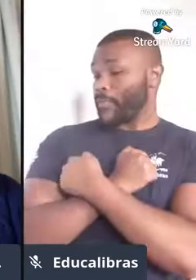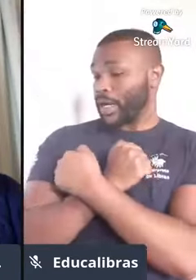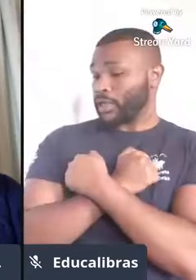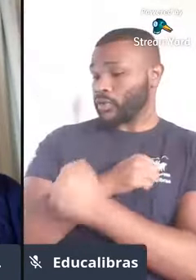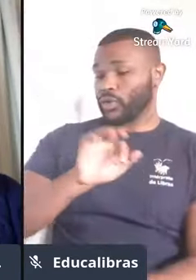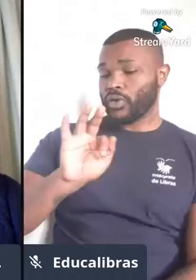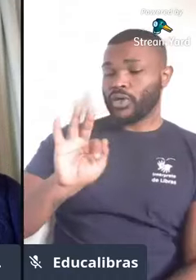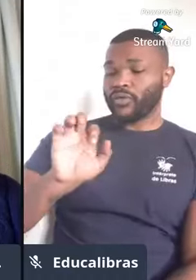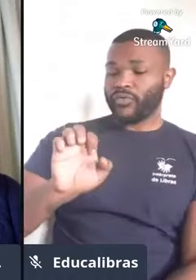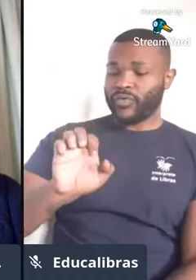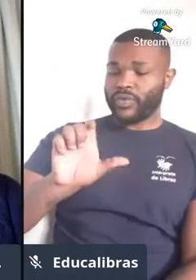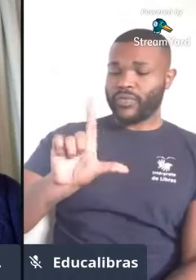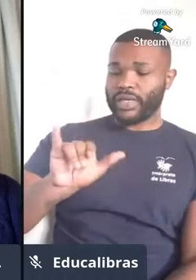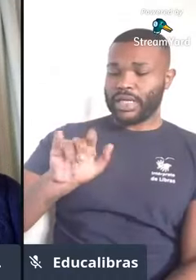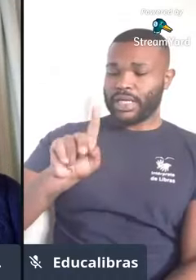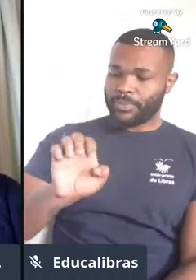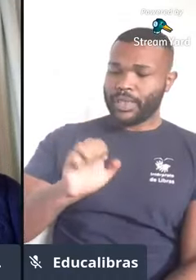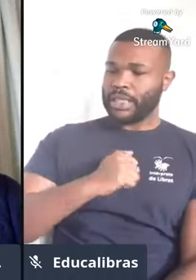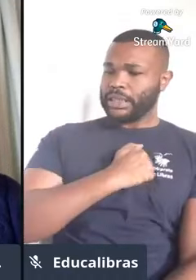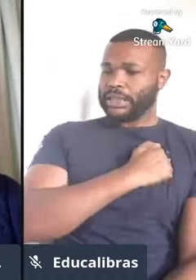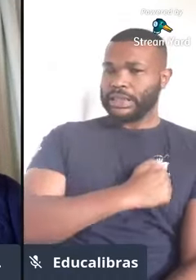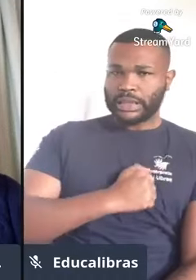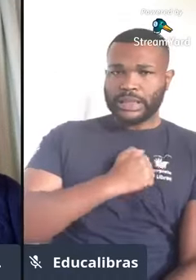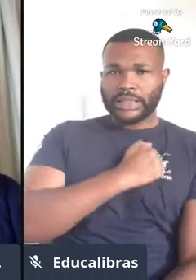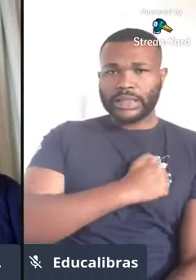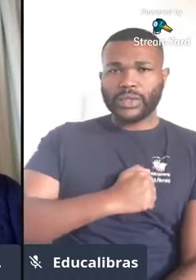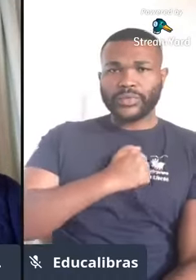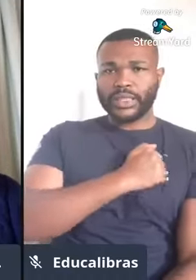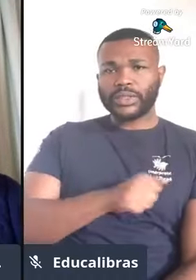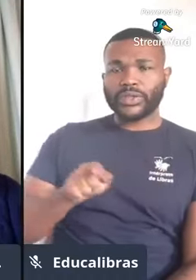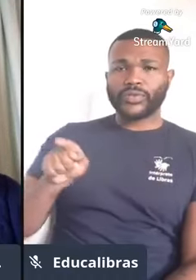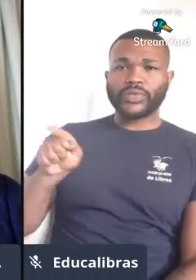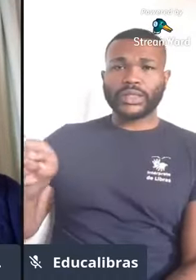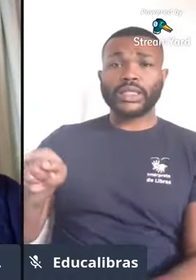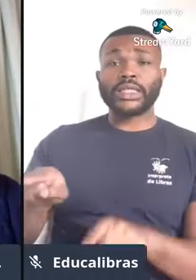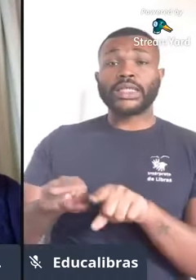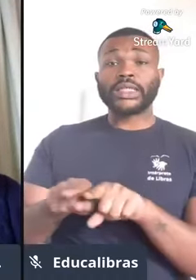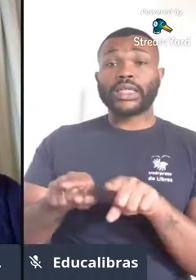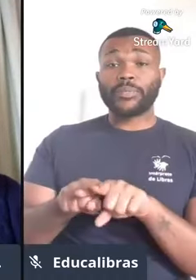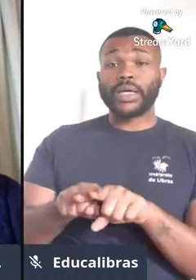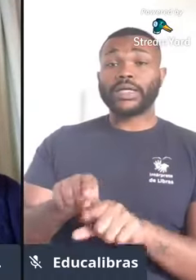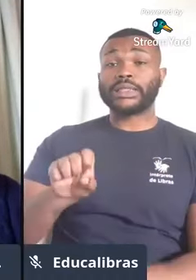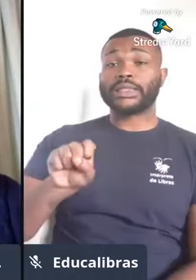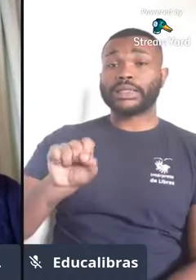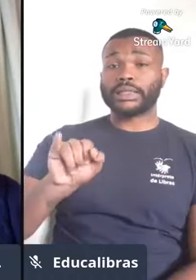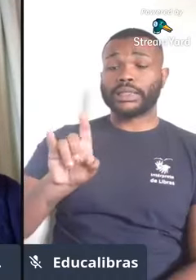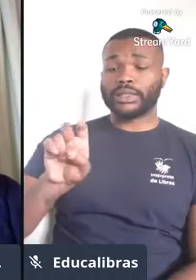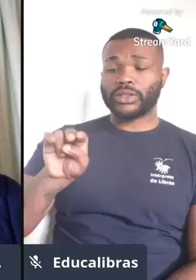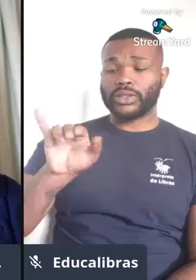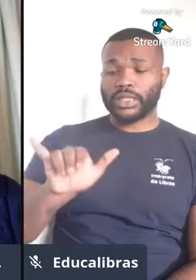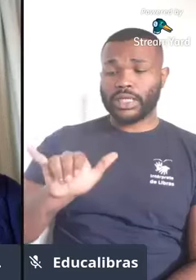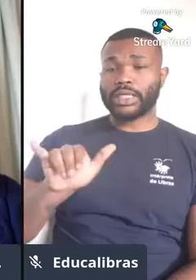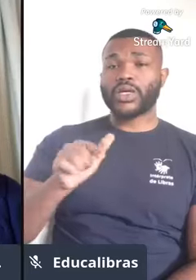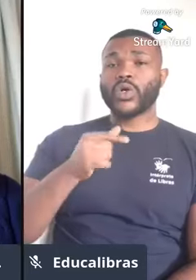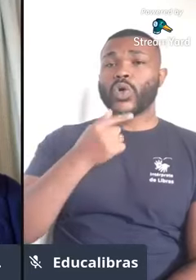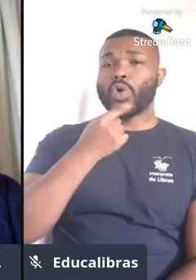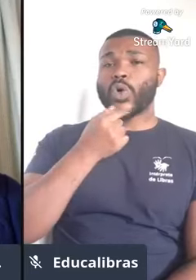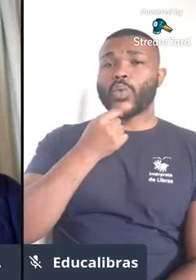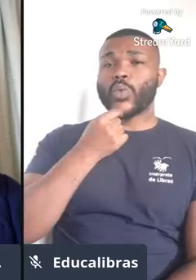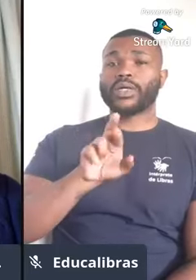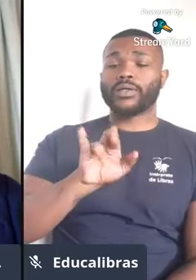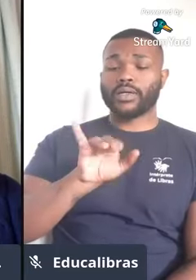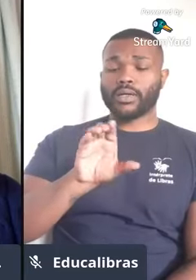Vilarinho, saudades, está com saudades suas. O Sidney Tobias, eu já disse. O Ricardo Heidmann,